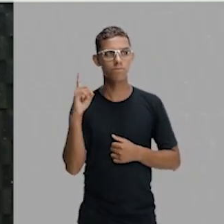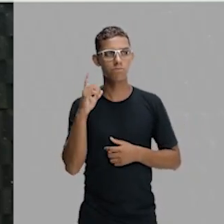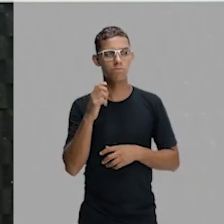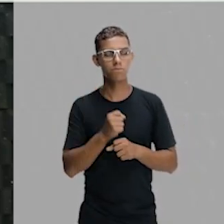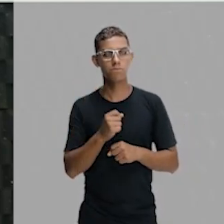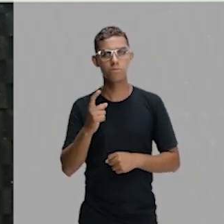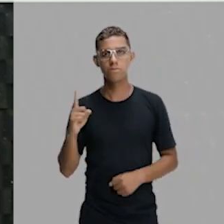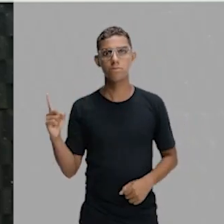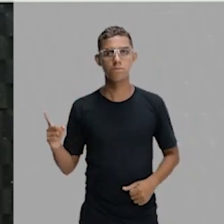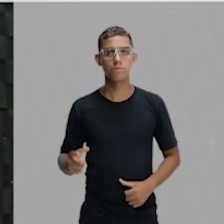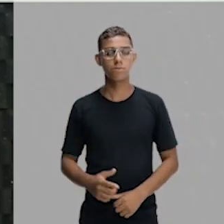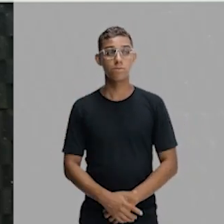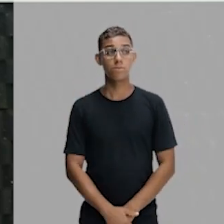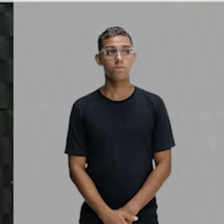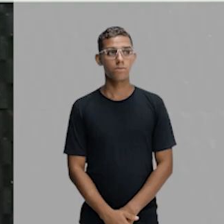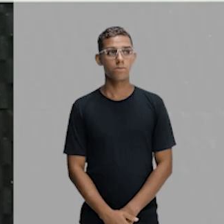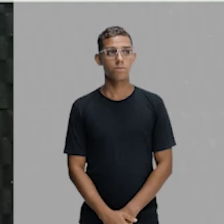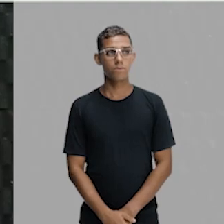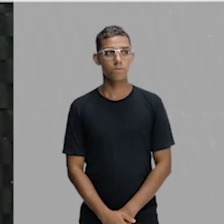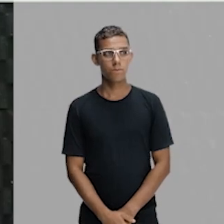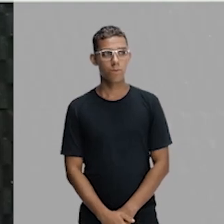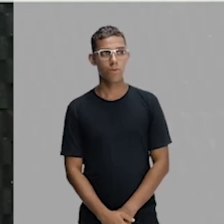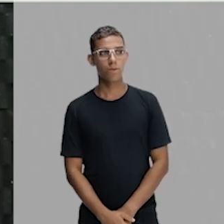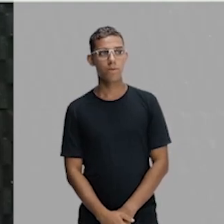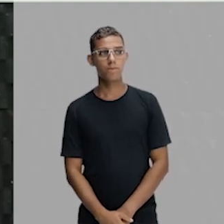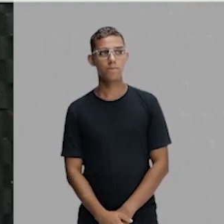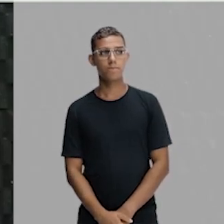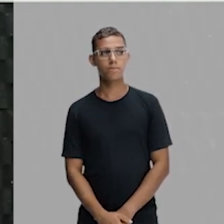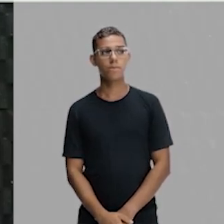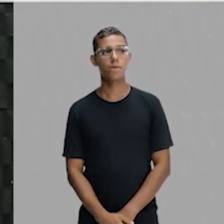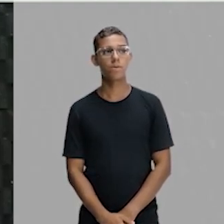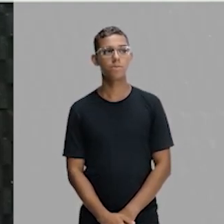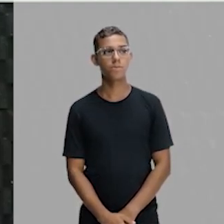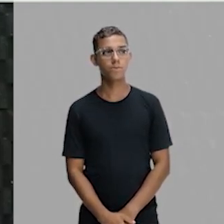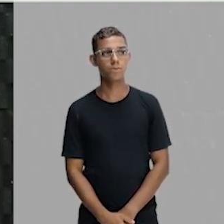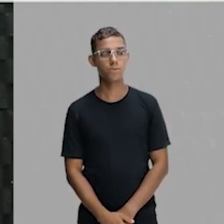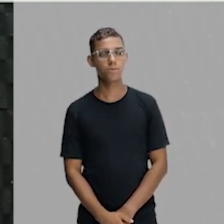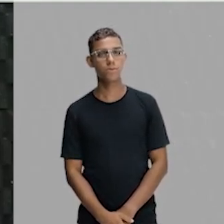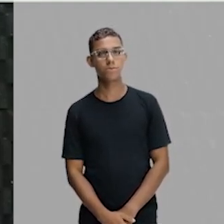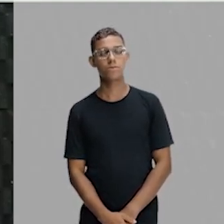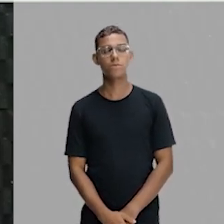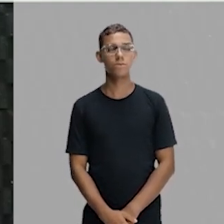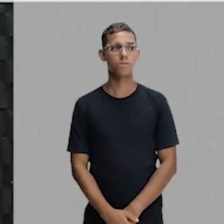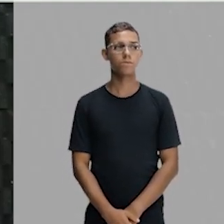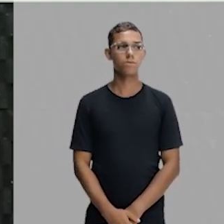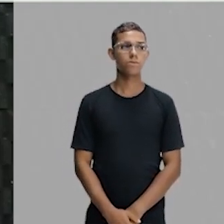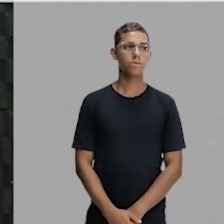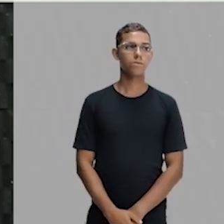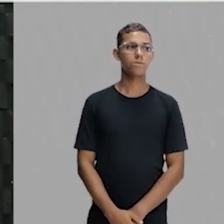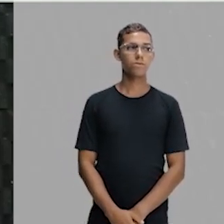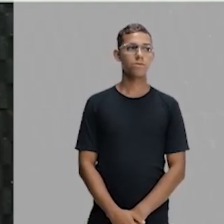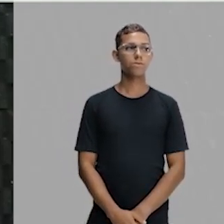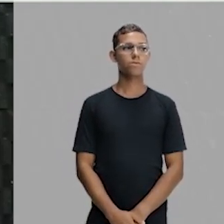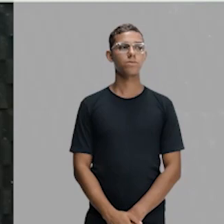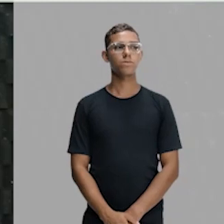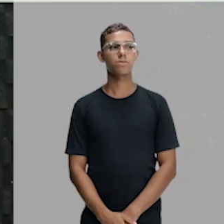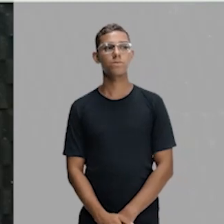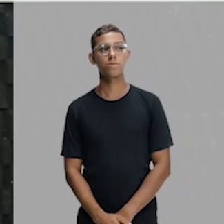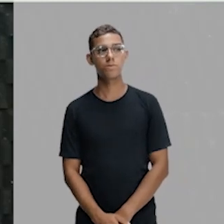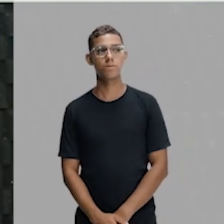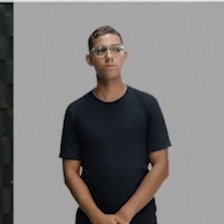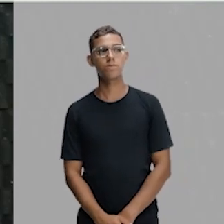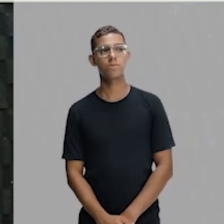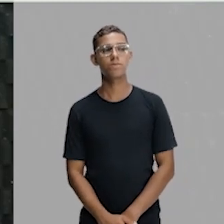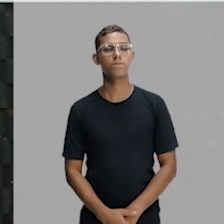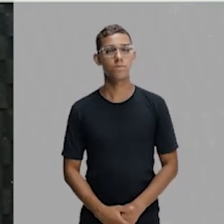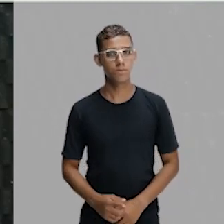azão-azinho, azão-azinho e, por último, azinho-azinho. Olha aqui, pessoal. E esses